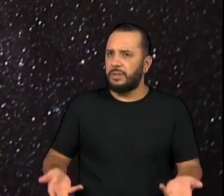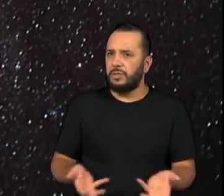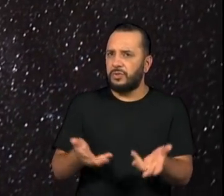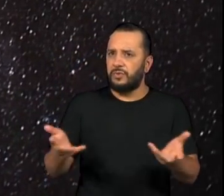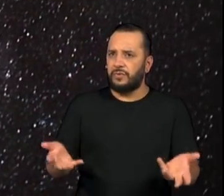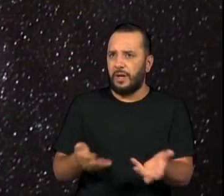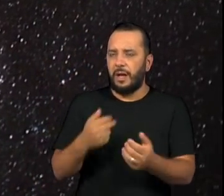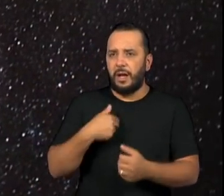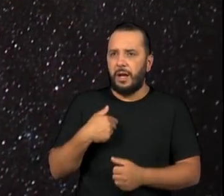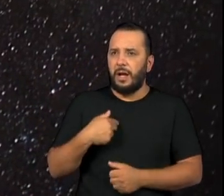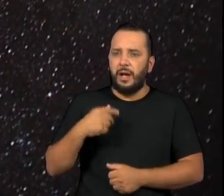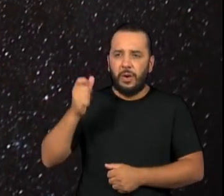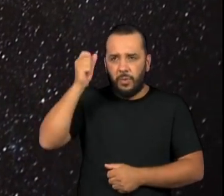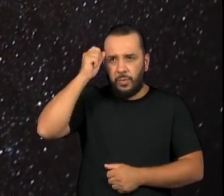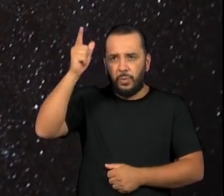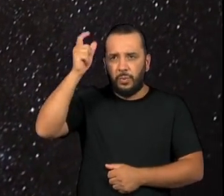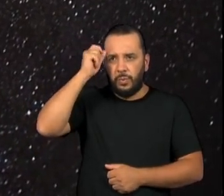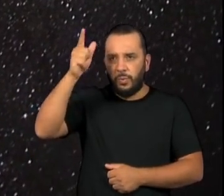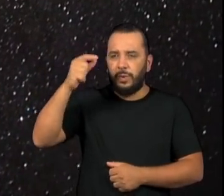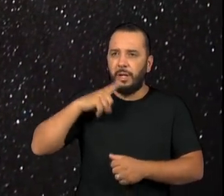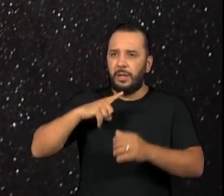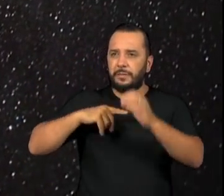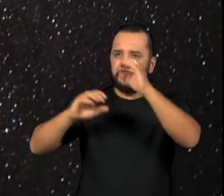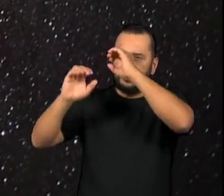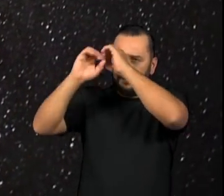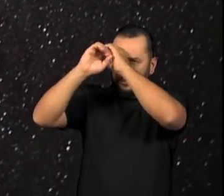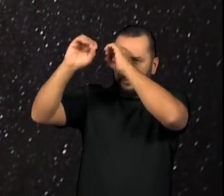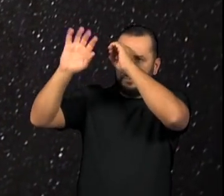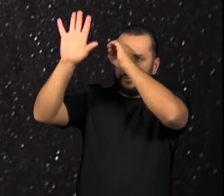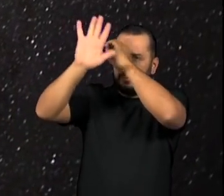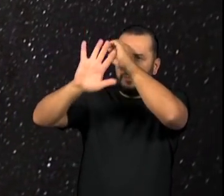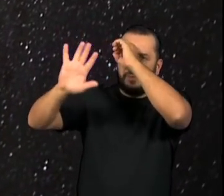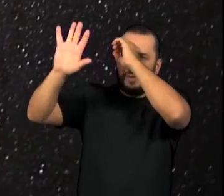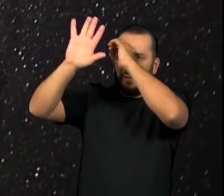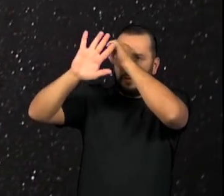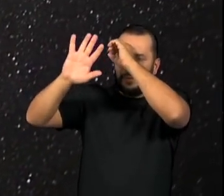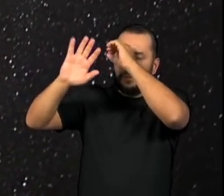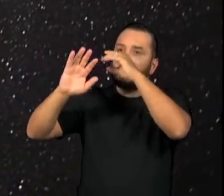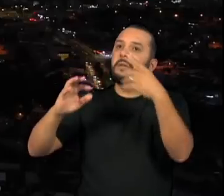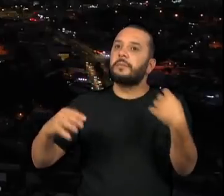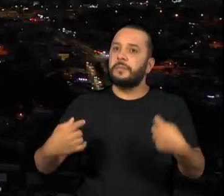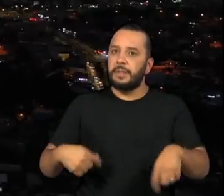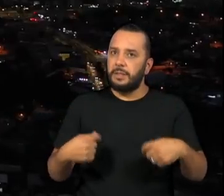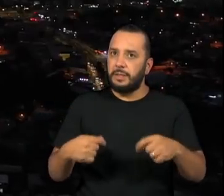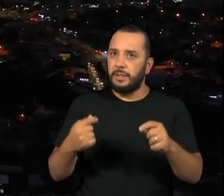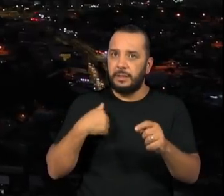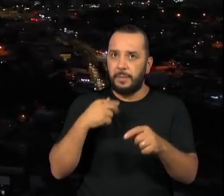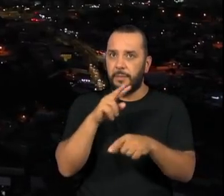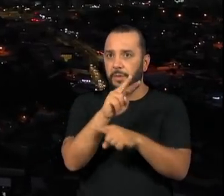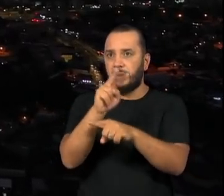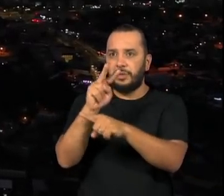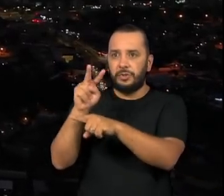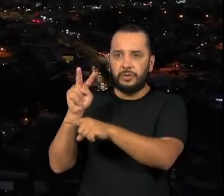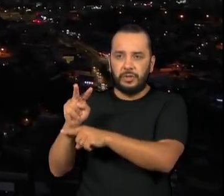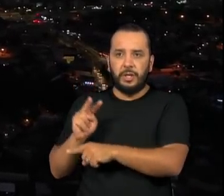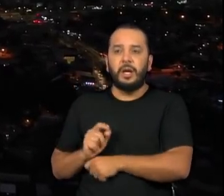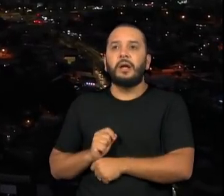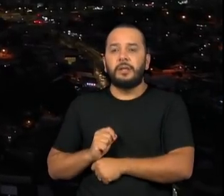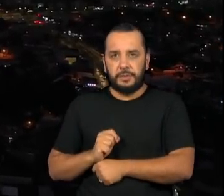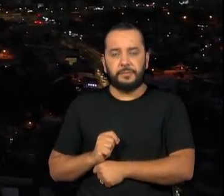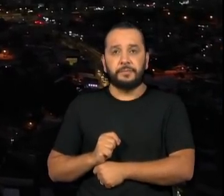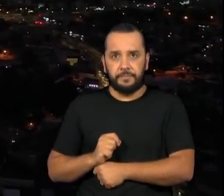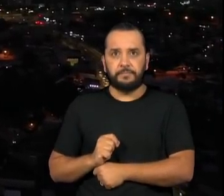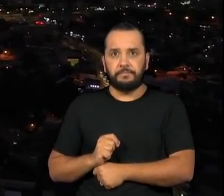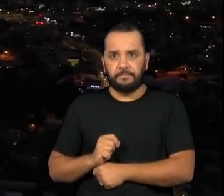turismo astronômico, que é colocar que as reservas naturais precisam ser protegidas da iluminação artificial. O